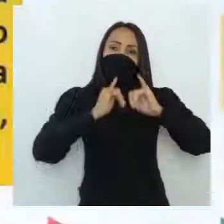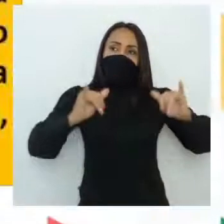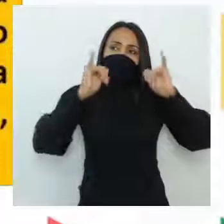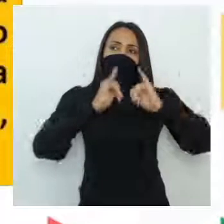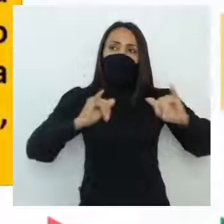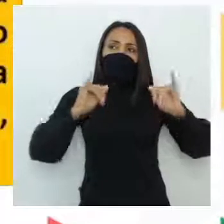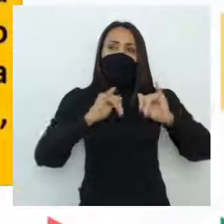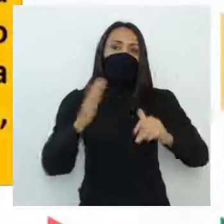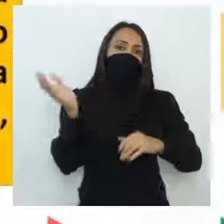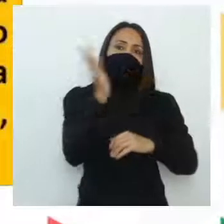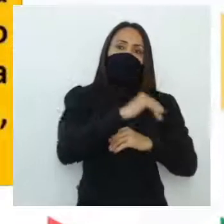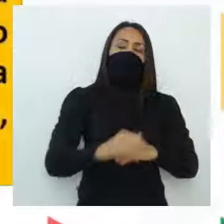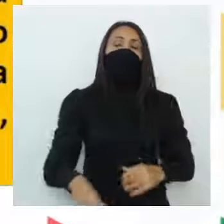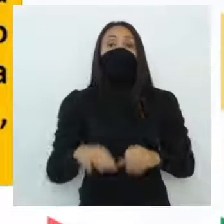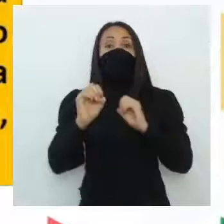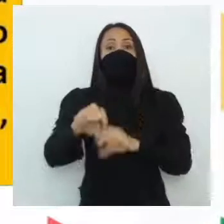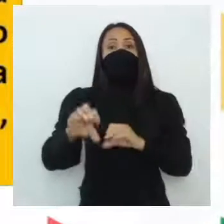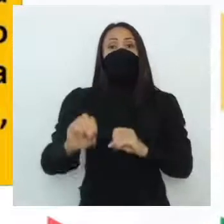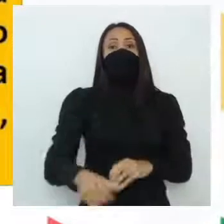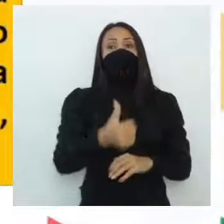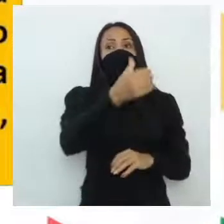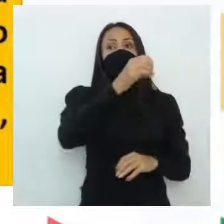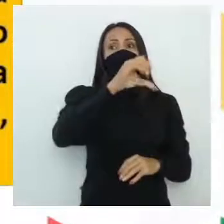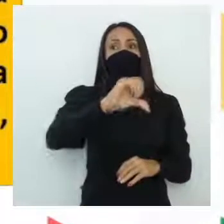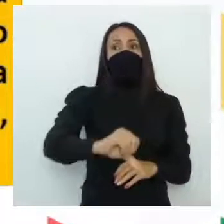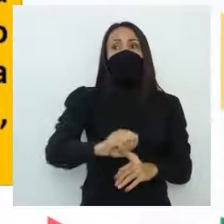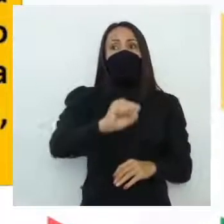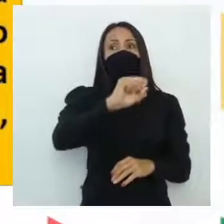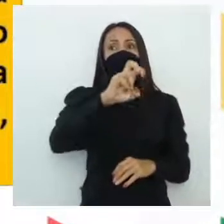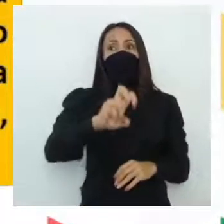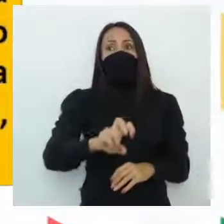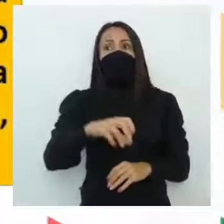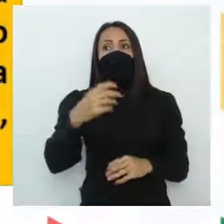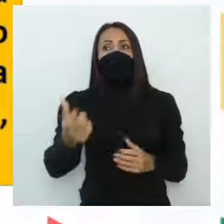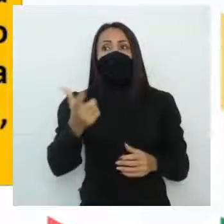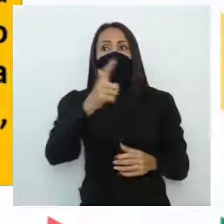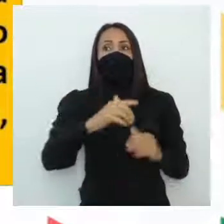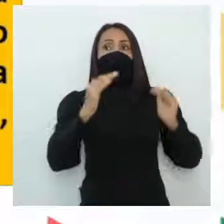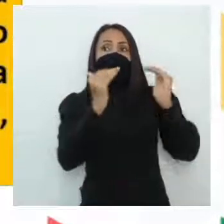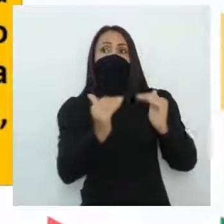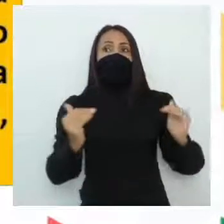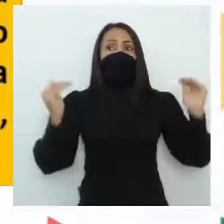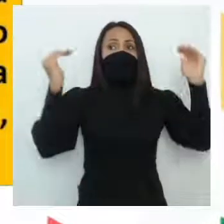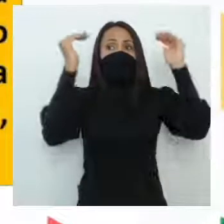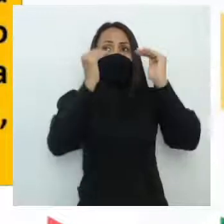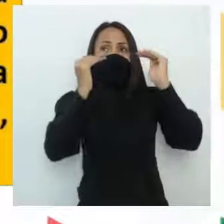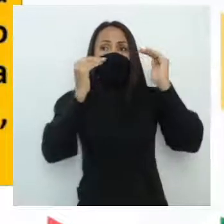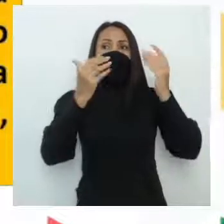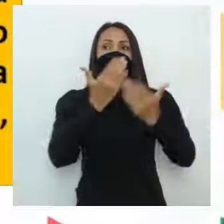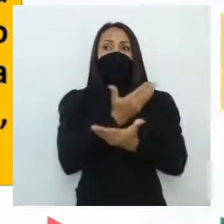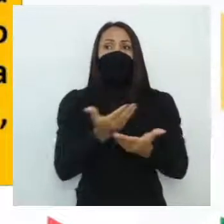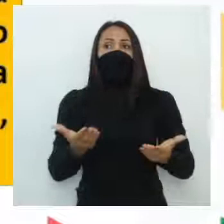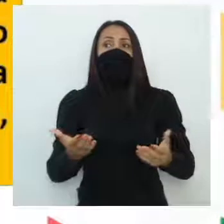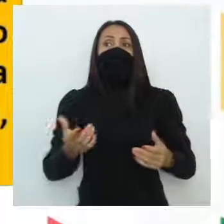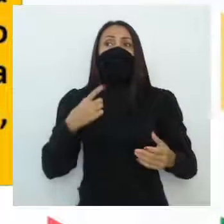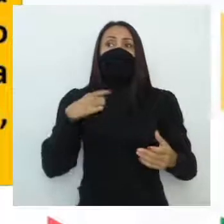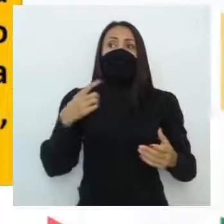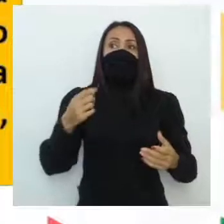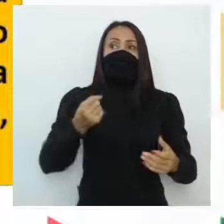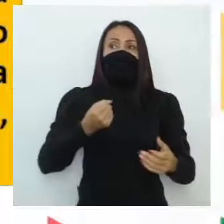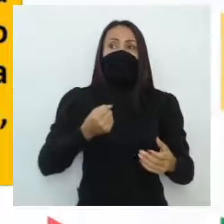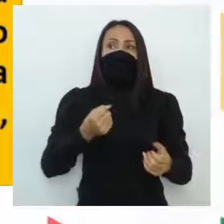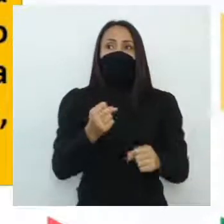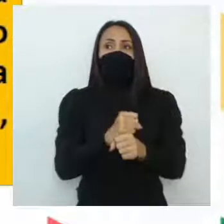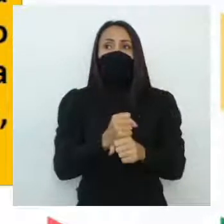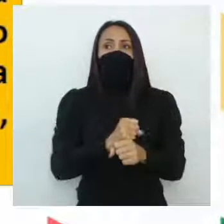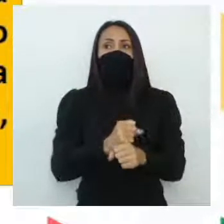Acompanhem. Em setembro de 85, foi reeleita superiora das missionárias da caridade. Nesse mesmo ano,